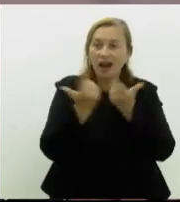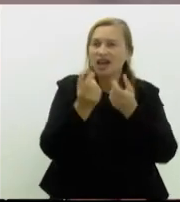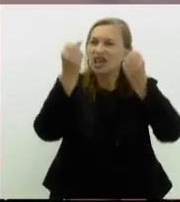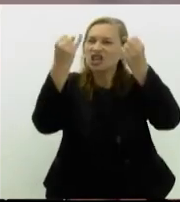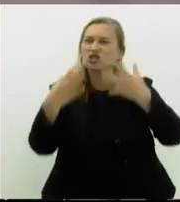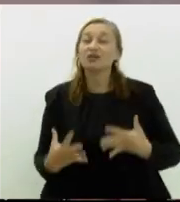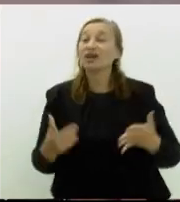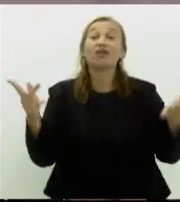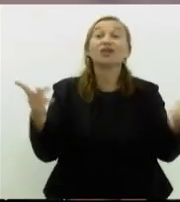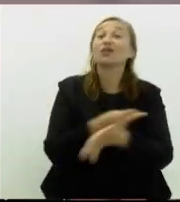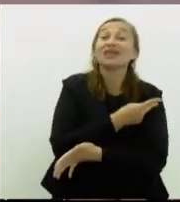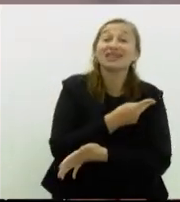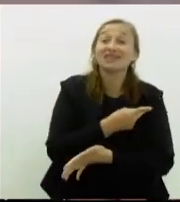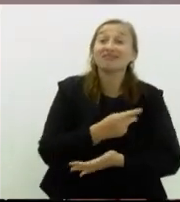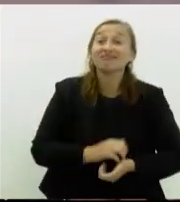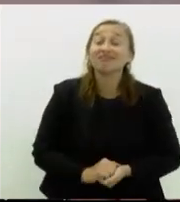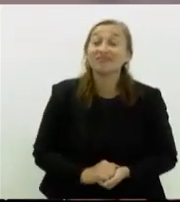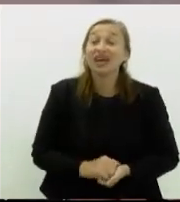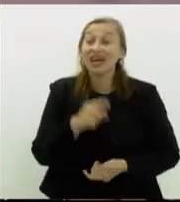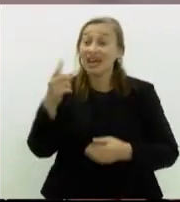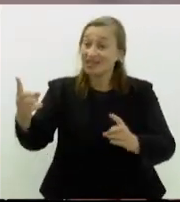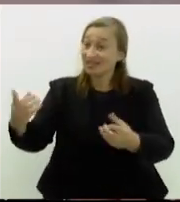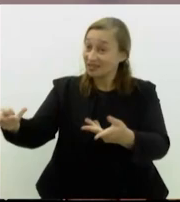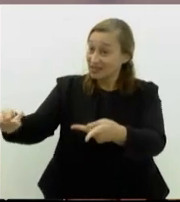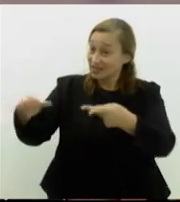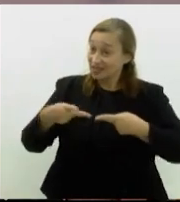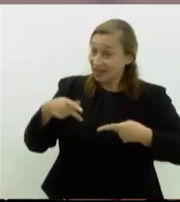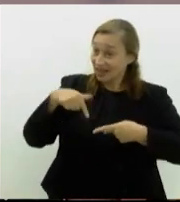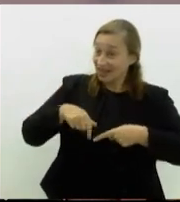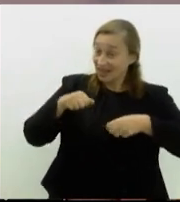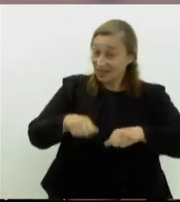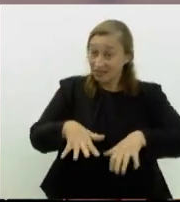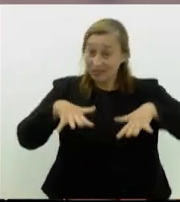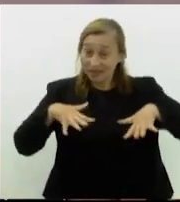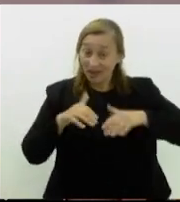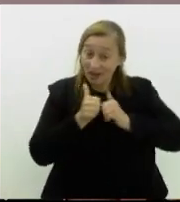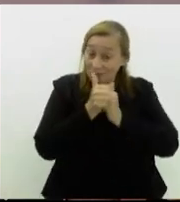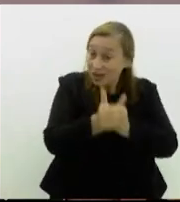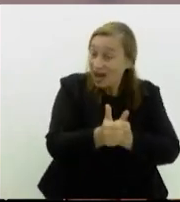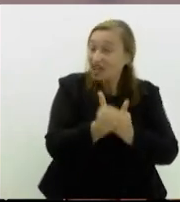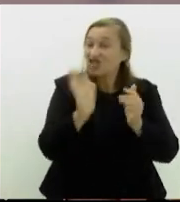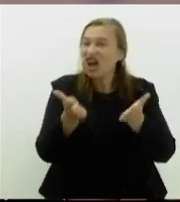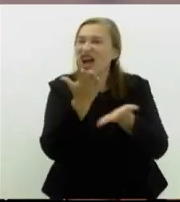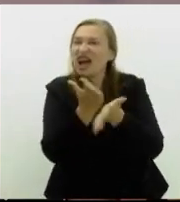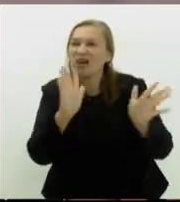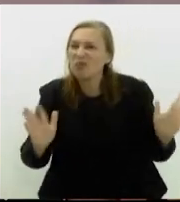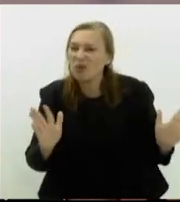Explicar o que é que está acontecendo. Eles vieram aqui acompanhar o plenário, deputado. Já acabou